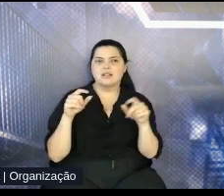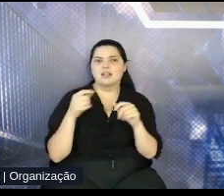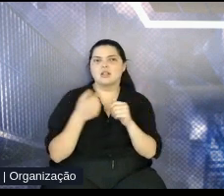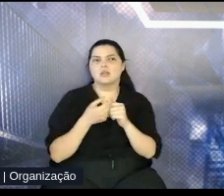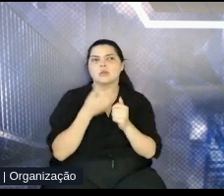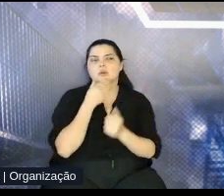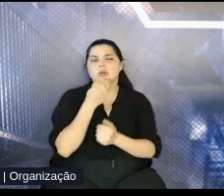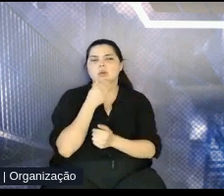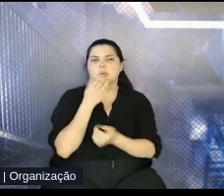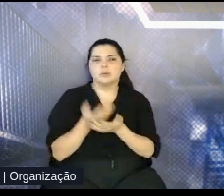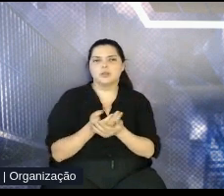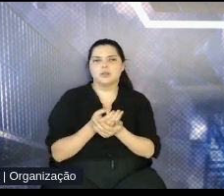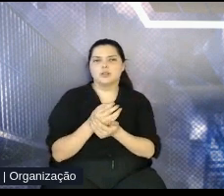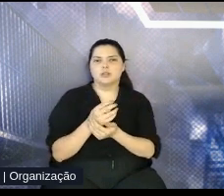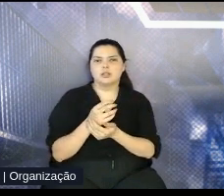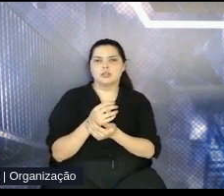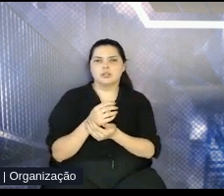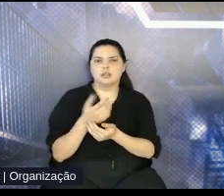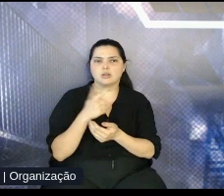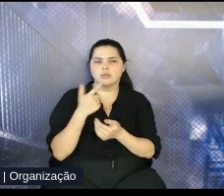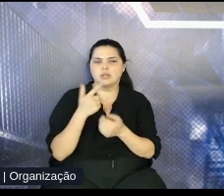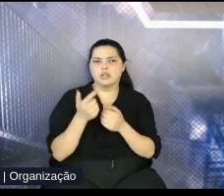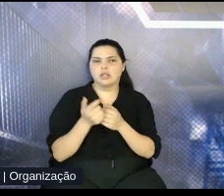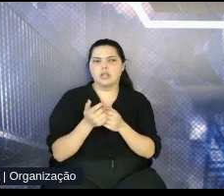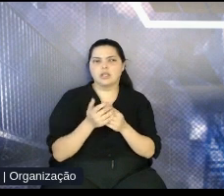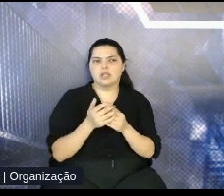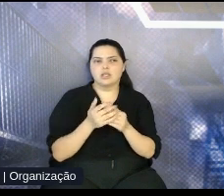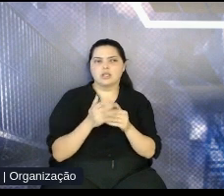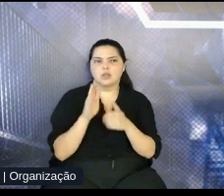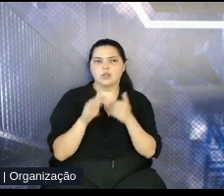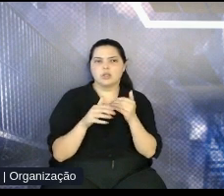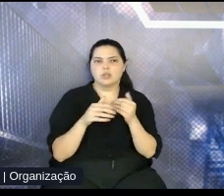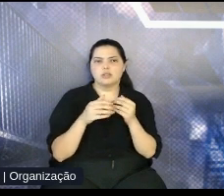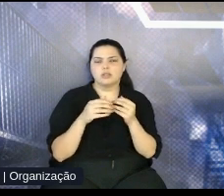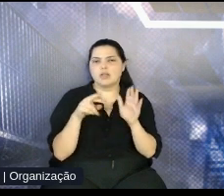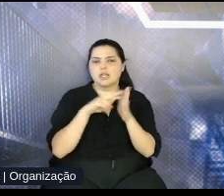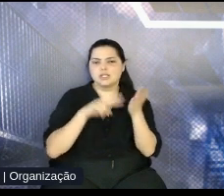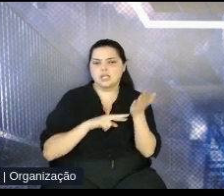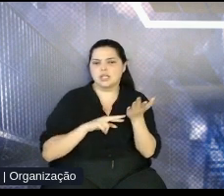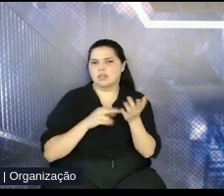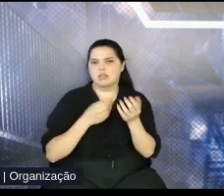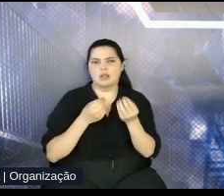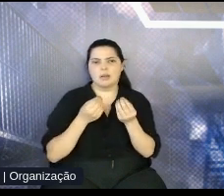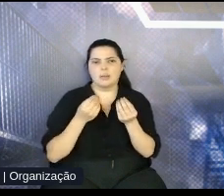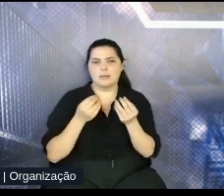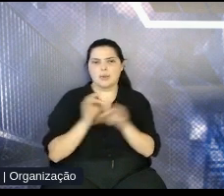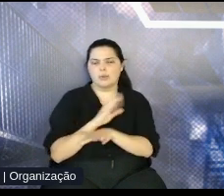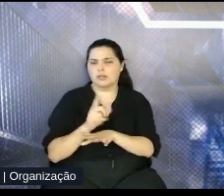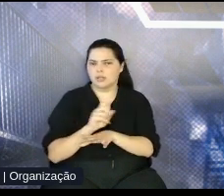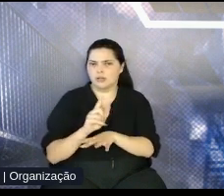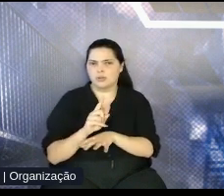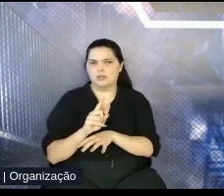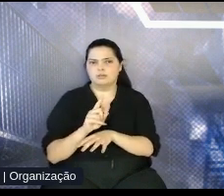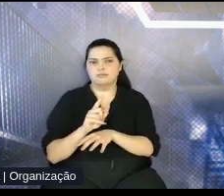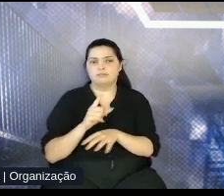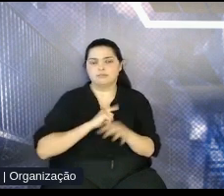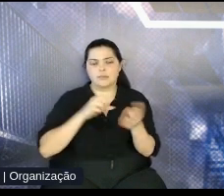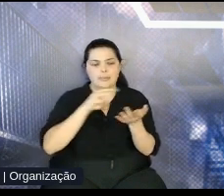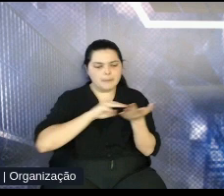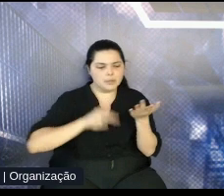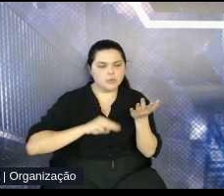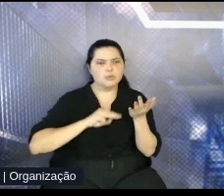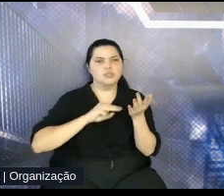não existe bala de prata. Então, quando a gente vai fazer um software hoje, a gente não tem uma metodologia, uma tecnologia,